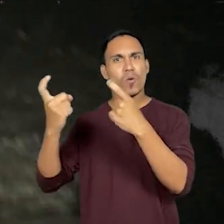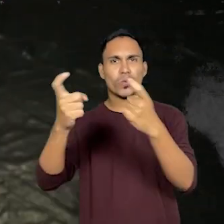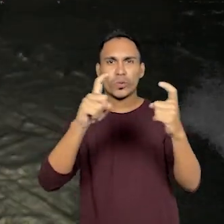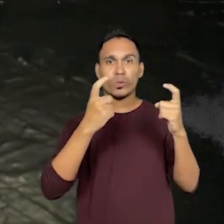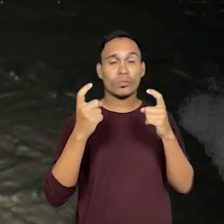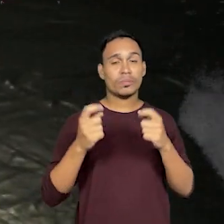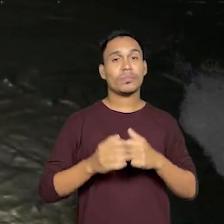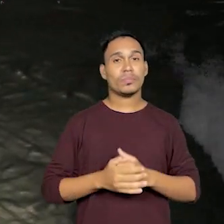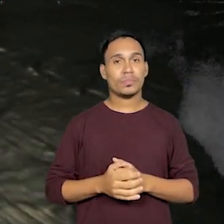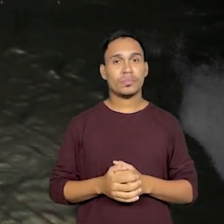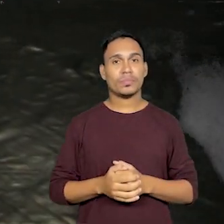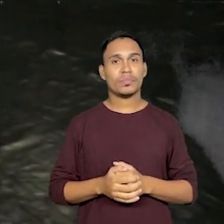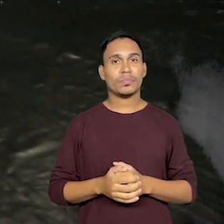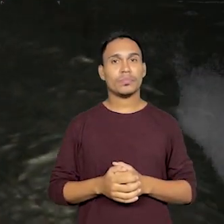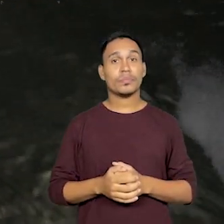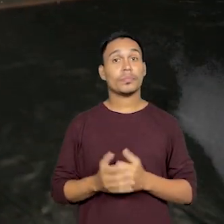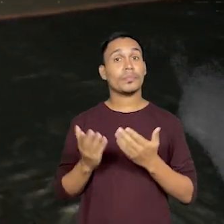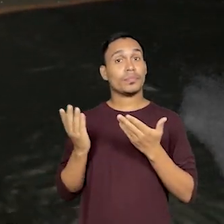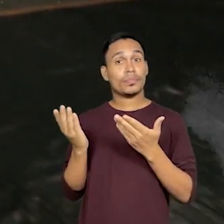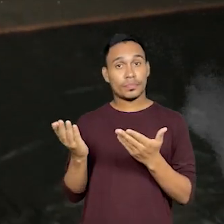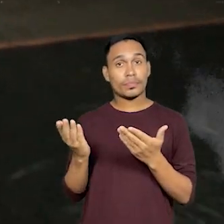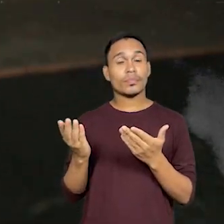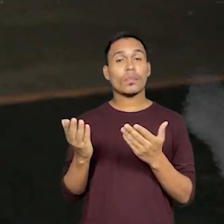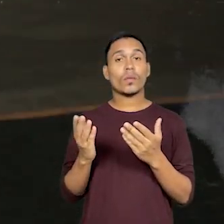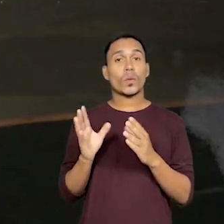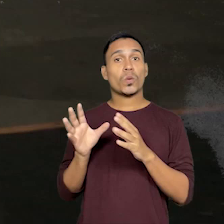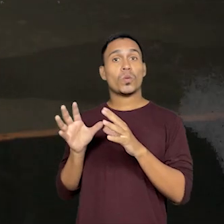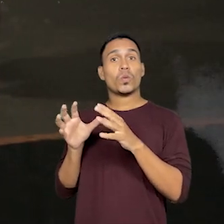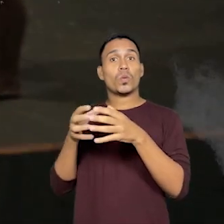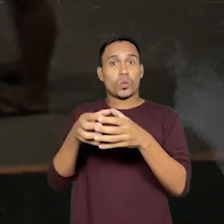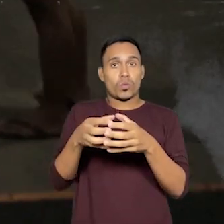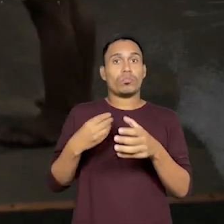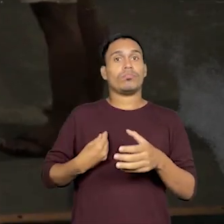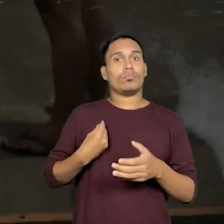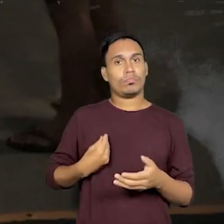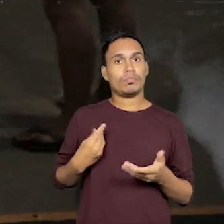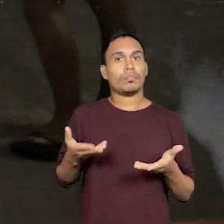LED, esses são os coletivos. Aponta para 5 banners na parede. Casa.